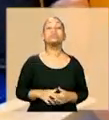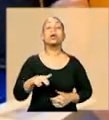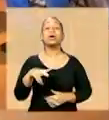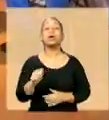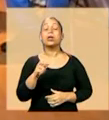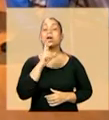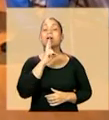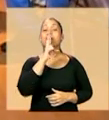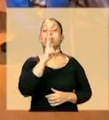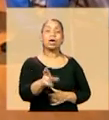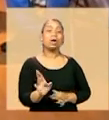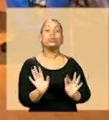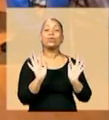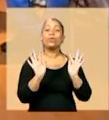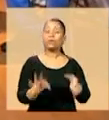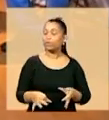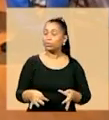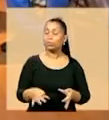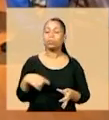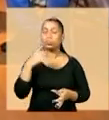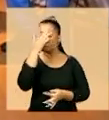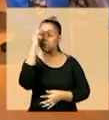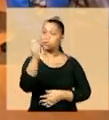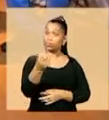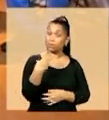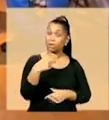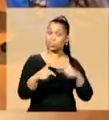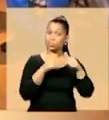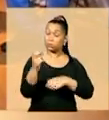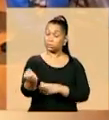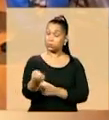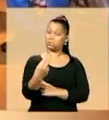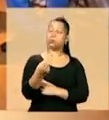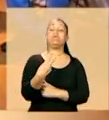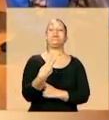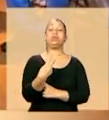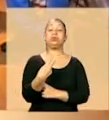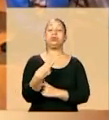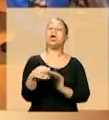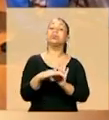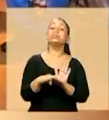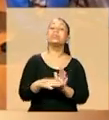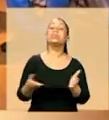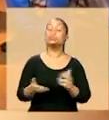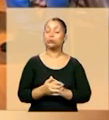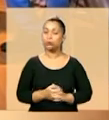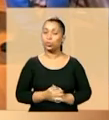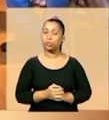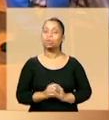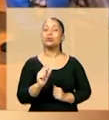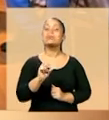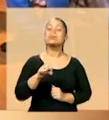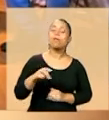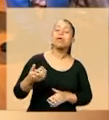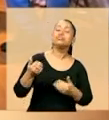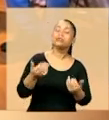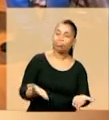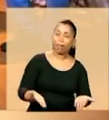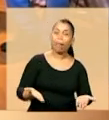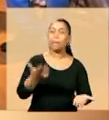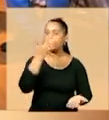para os trabalhadores que estão vendo esse programa? O que o Sereste oferece? Se alguém quiser procurar onde vocês